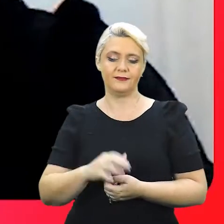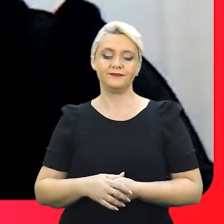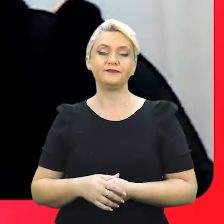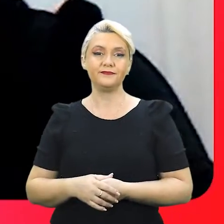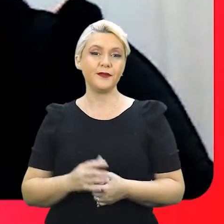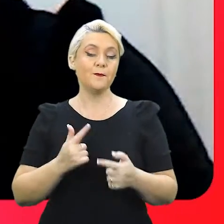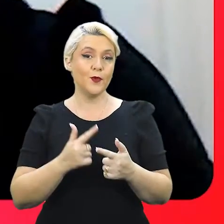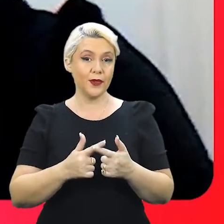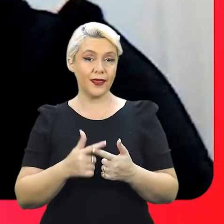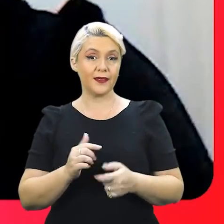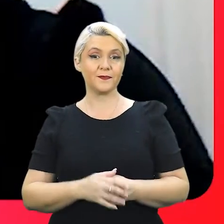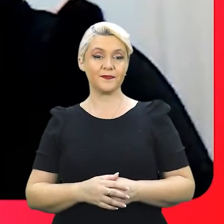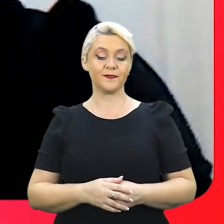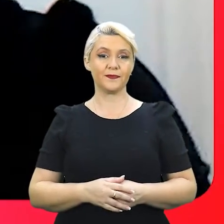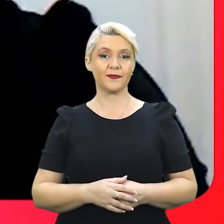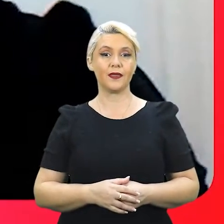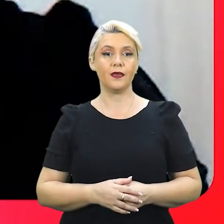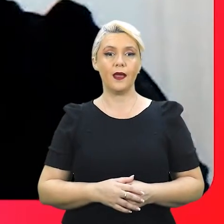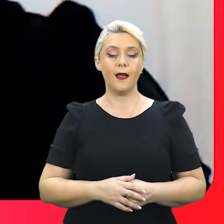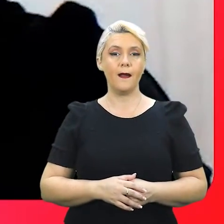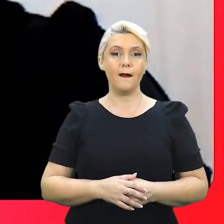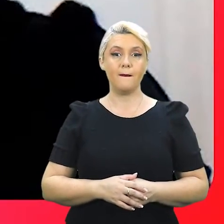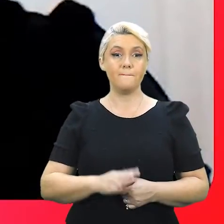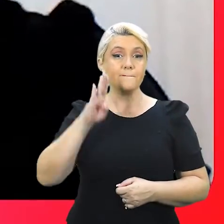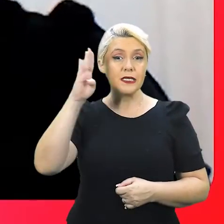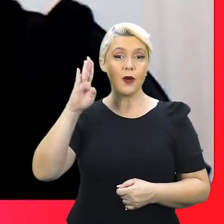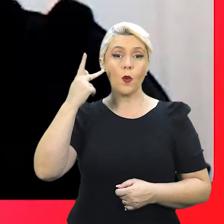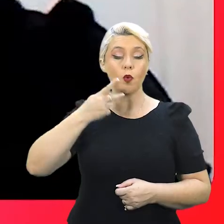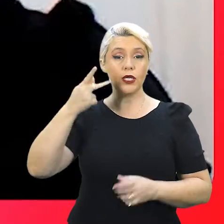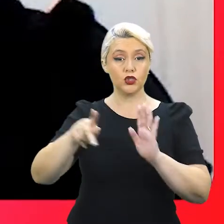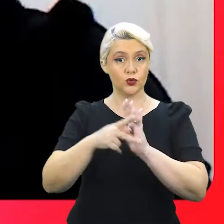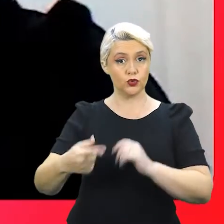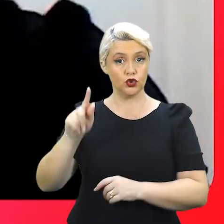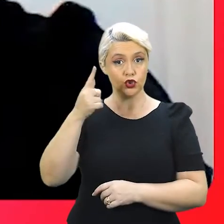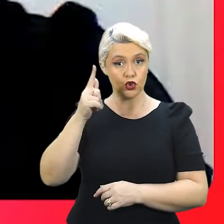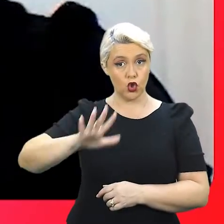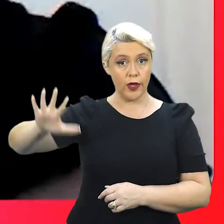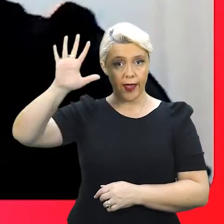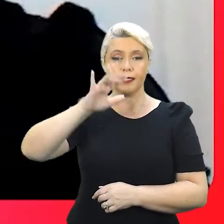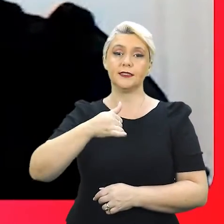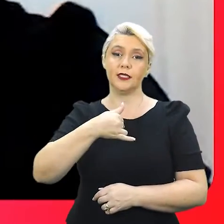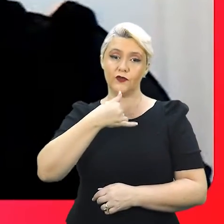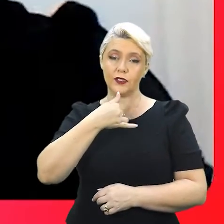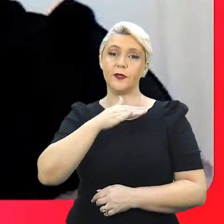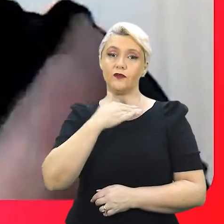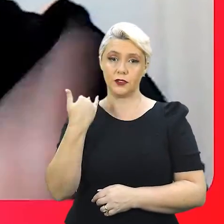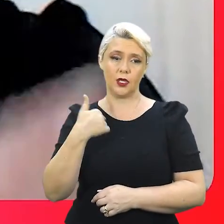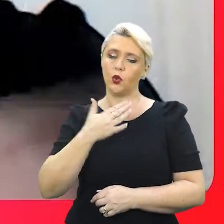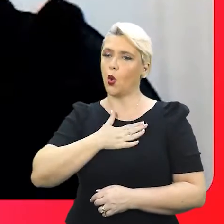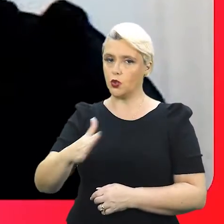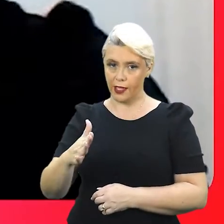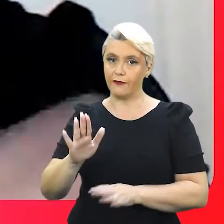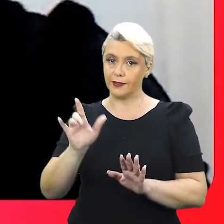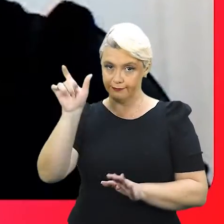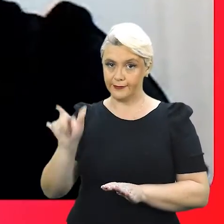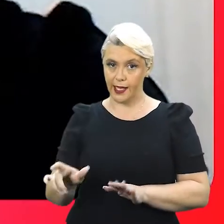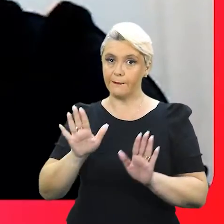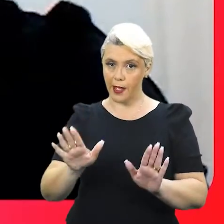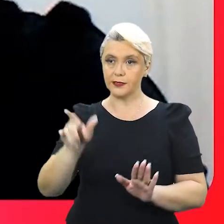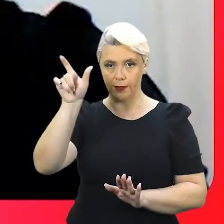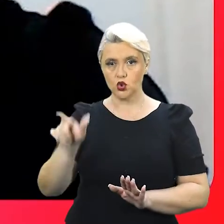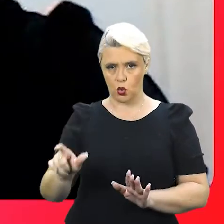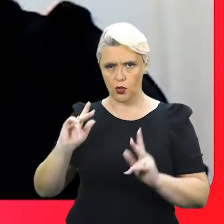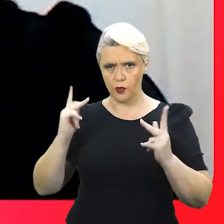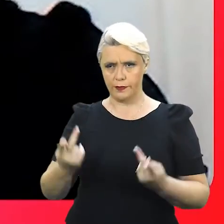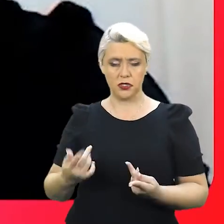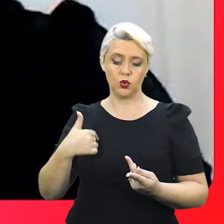porque o maior político de Goiás, infelizmente falecido também, eu não gostava dele, mas como pessoa